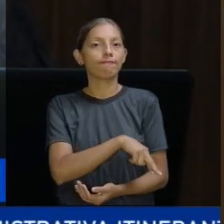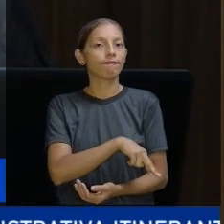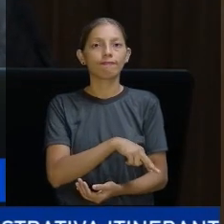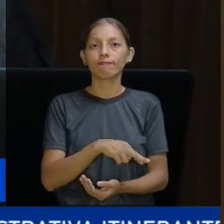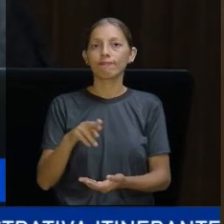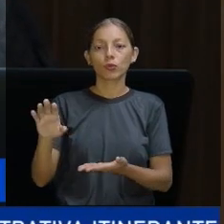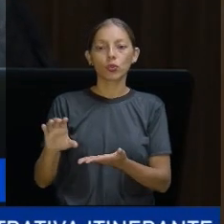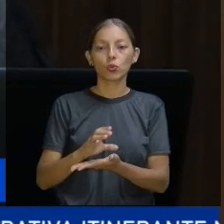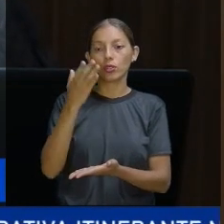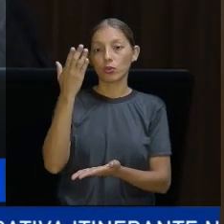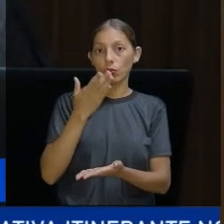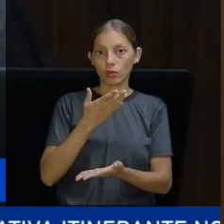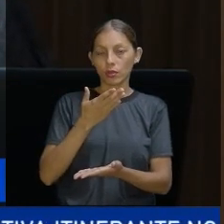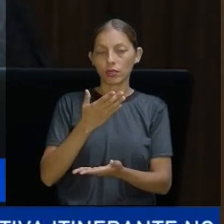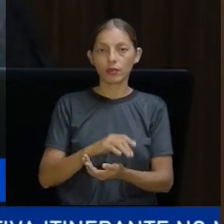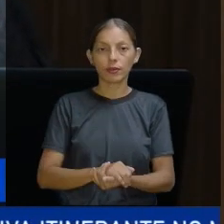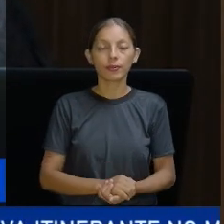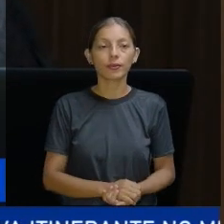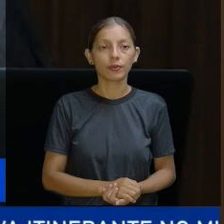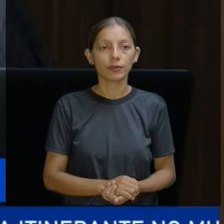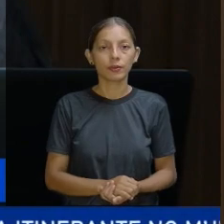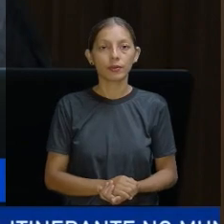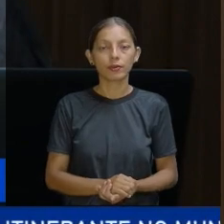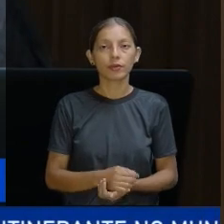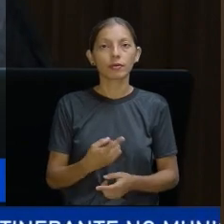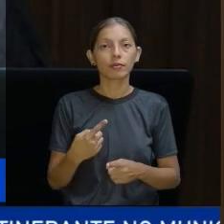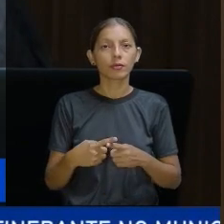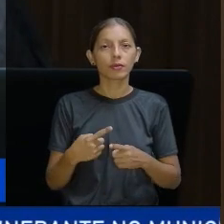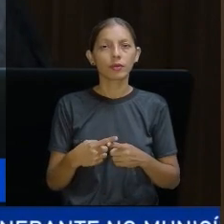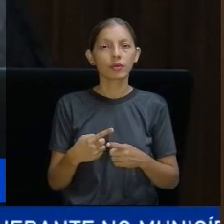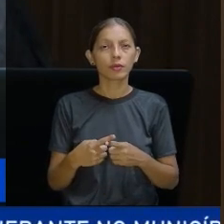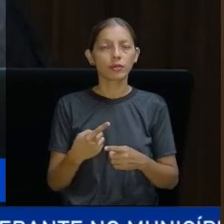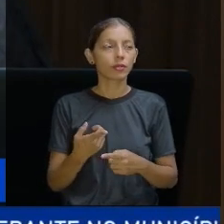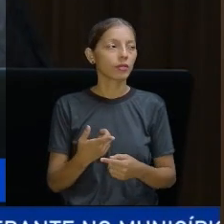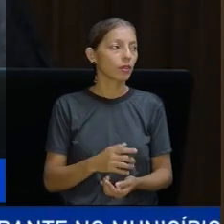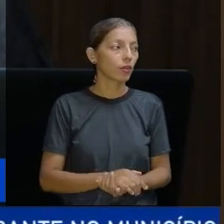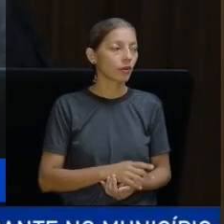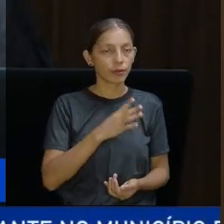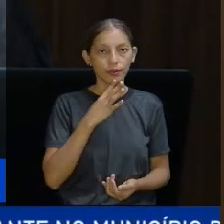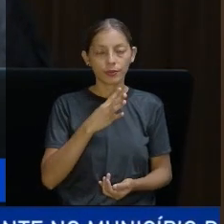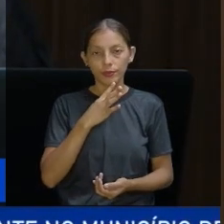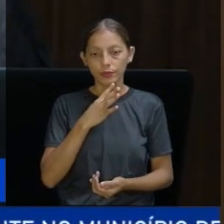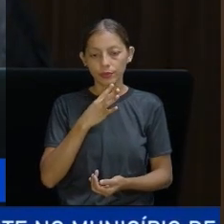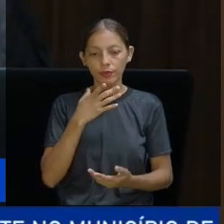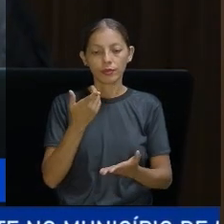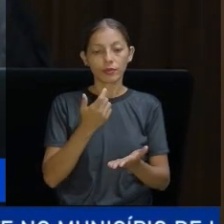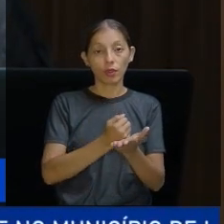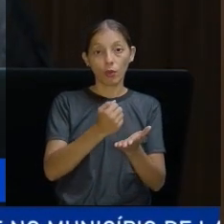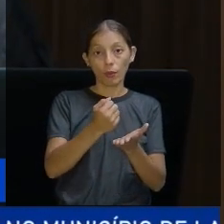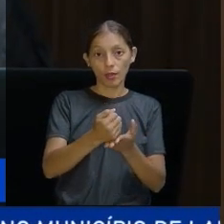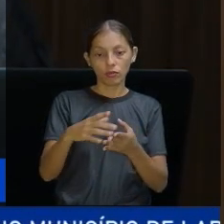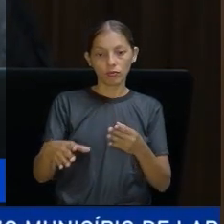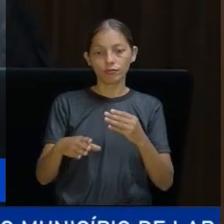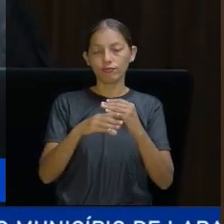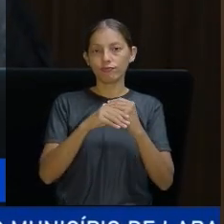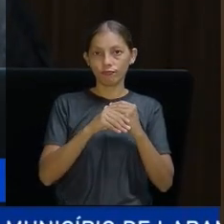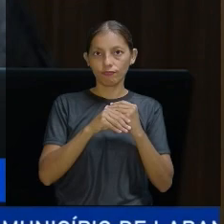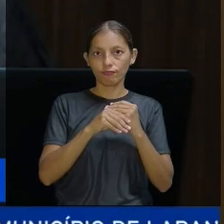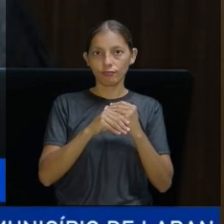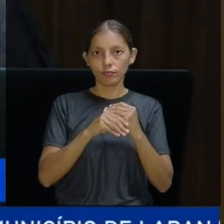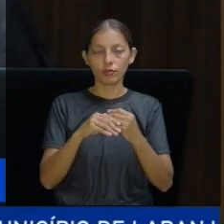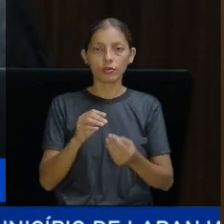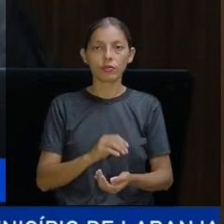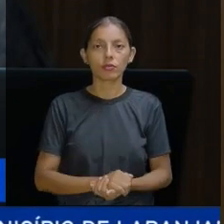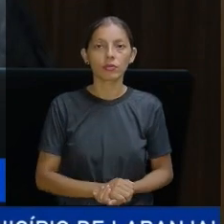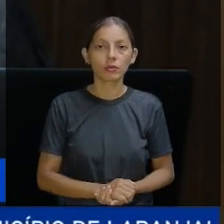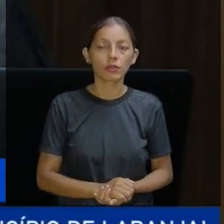para reconhecer a incidência da preclusão em documentos juntados a destempo.